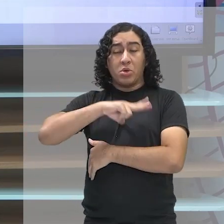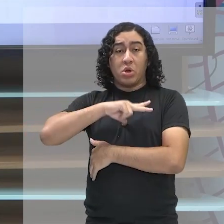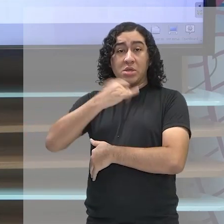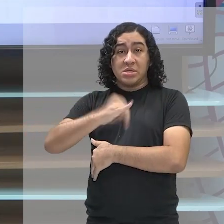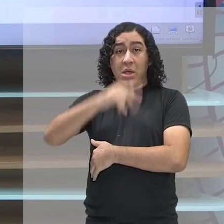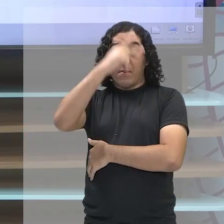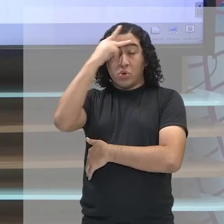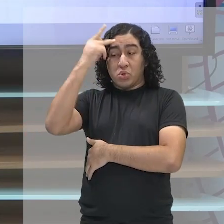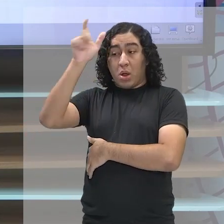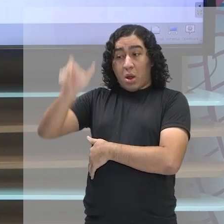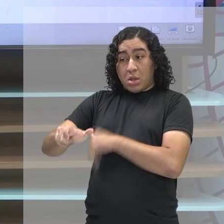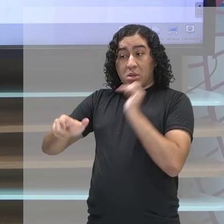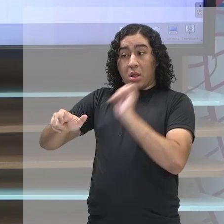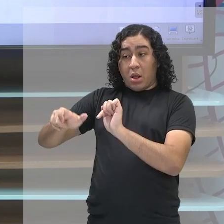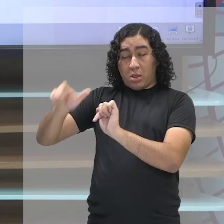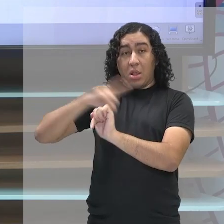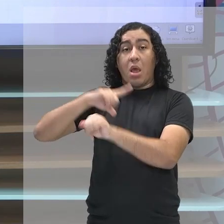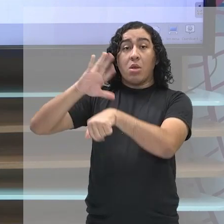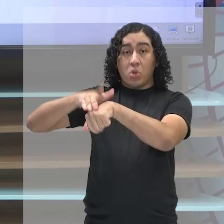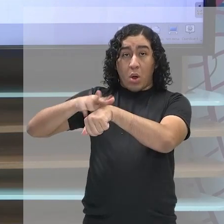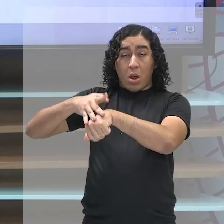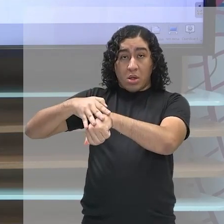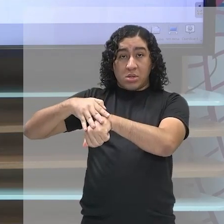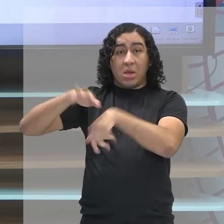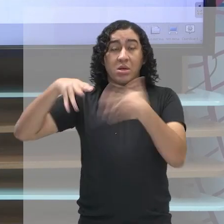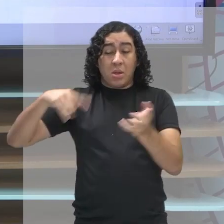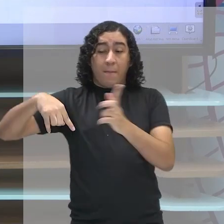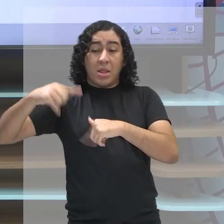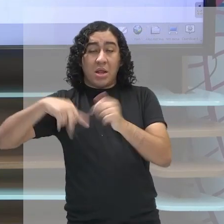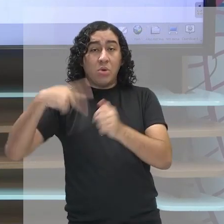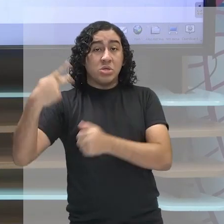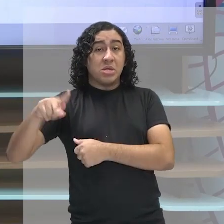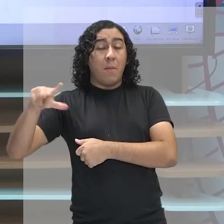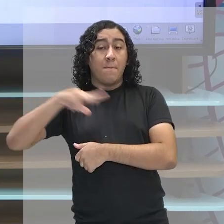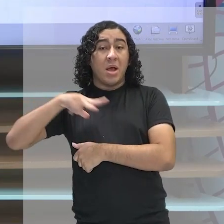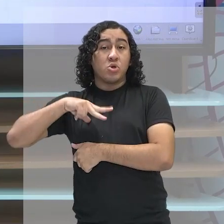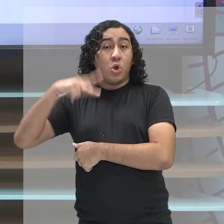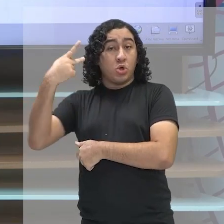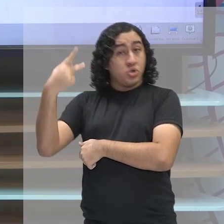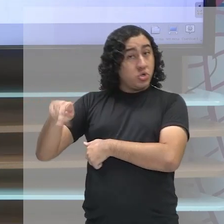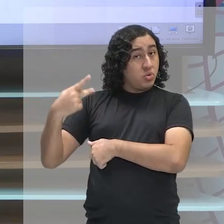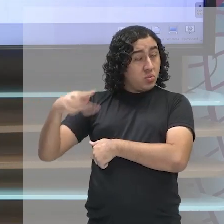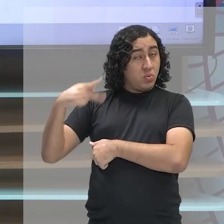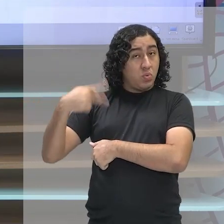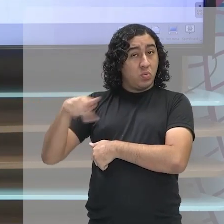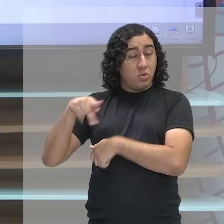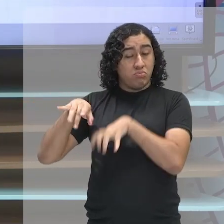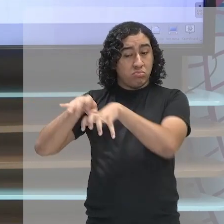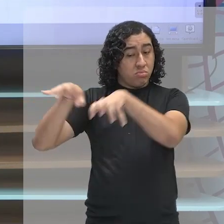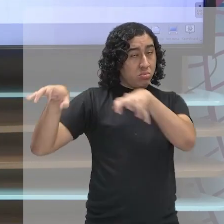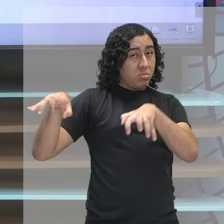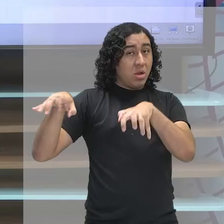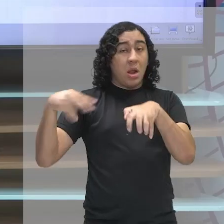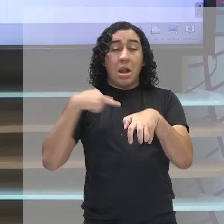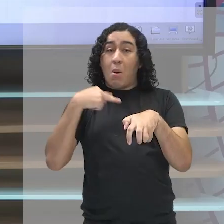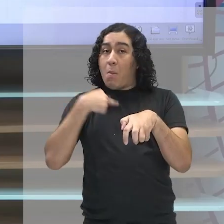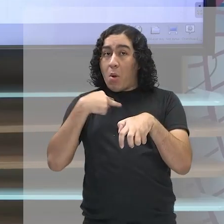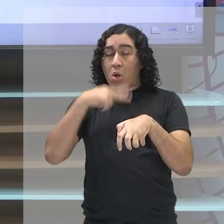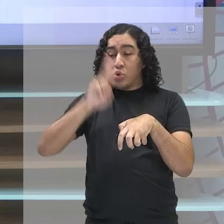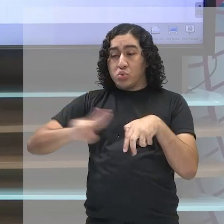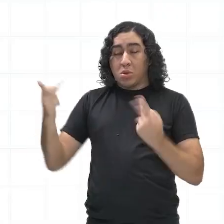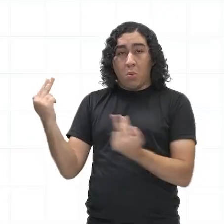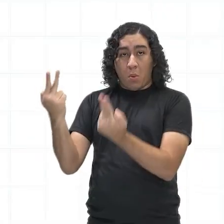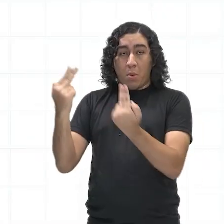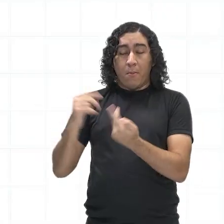ali de alguns desses vírus, como a gente viu no caso aqui do herpes, é importante não compartilhar esses objetos de uso pessoal, certo? Vamos ver agora sobre